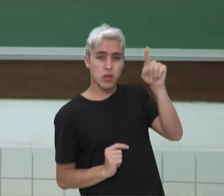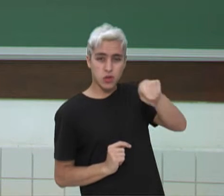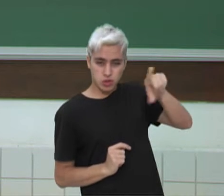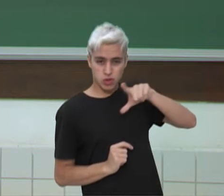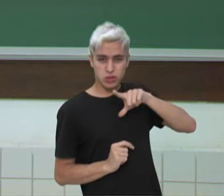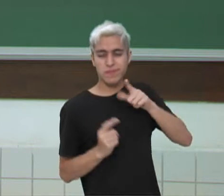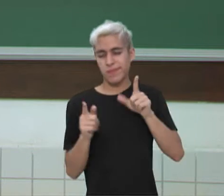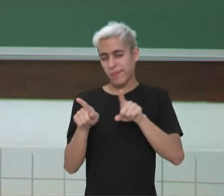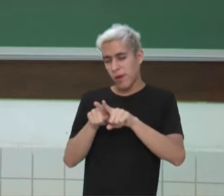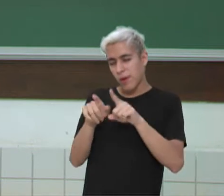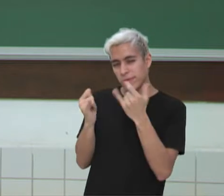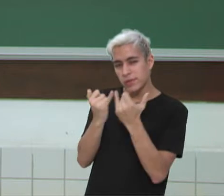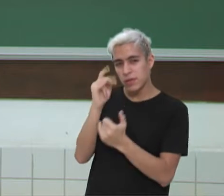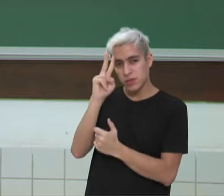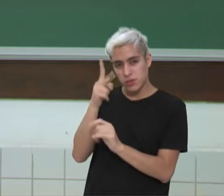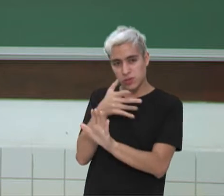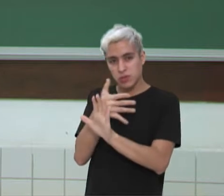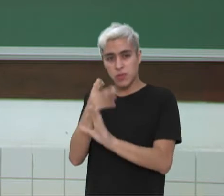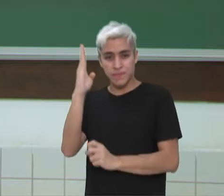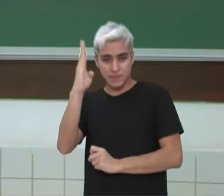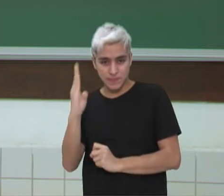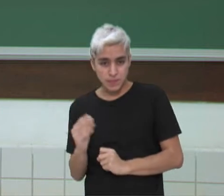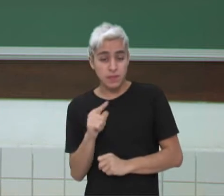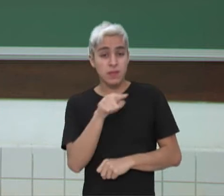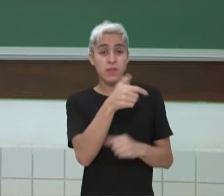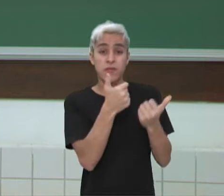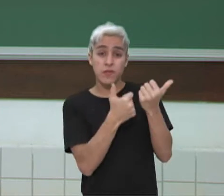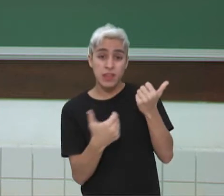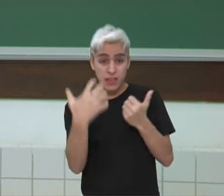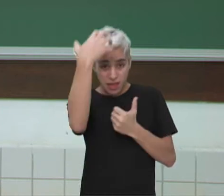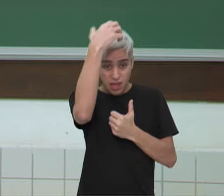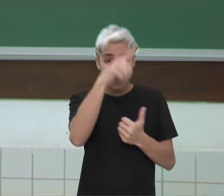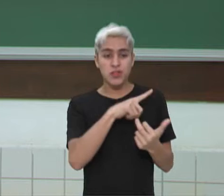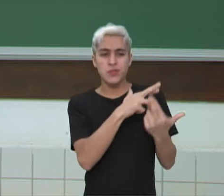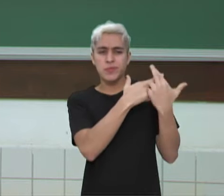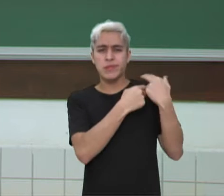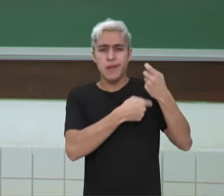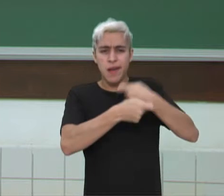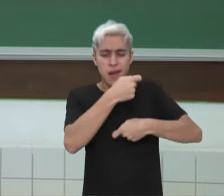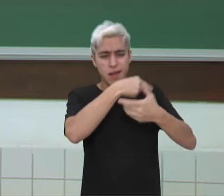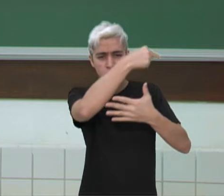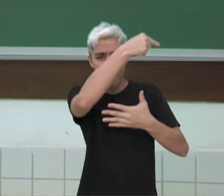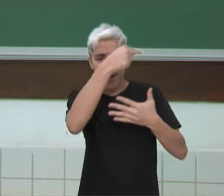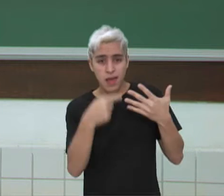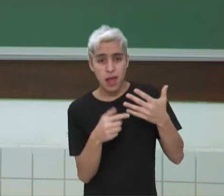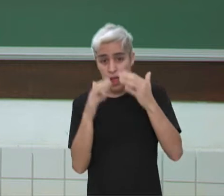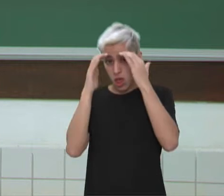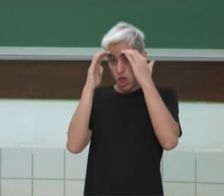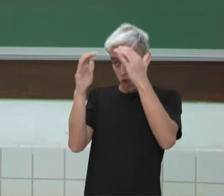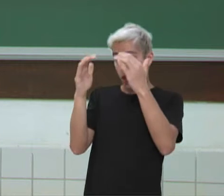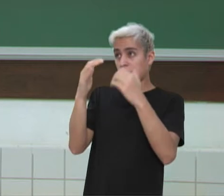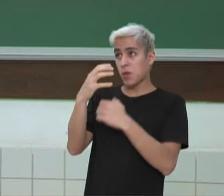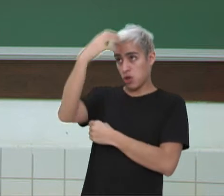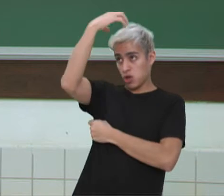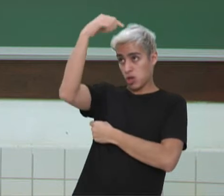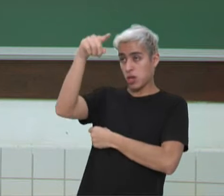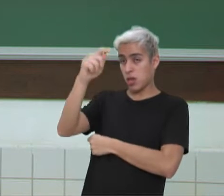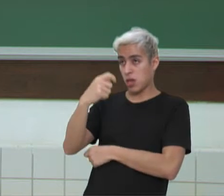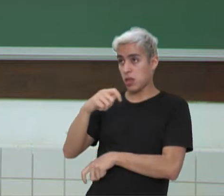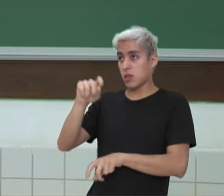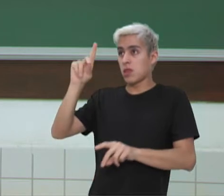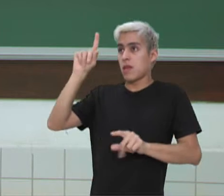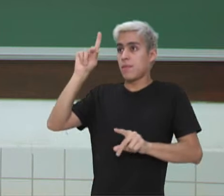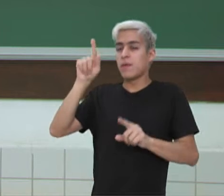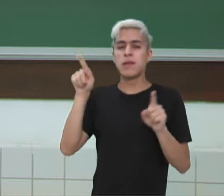hoje é o Brasil. Então, o vice-rei tinha a função de administrar tudo isso. Ele estava subordinado ao próprio rei da Espanha e